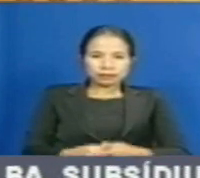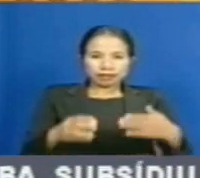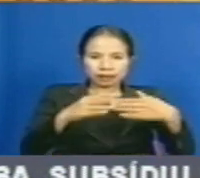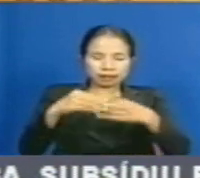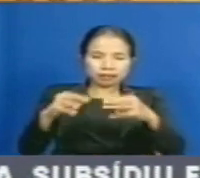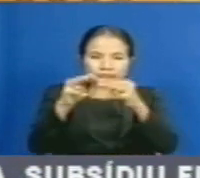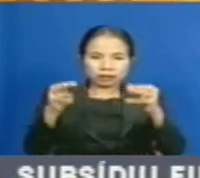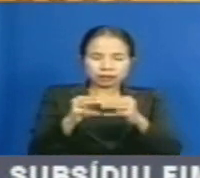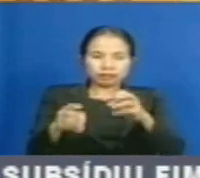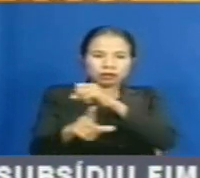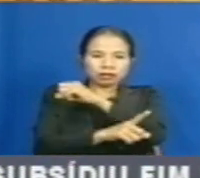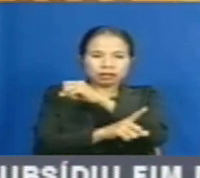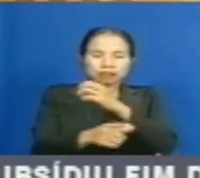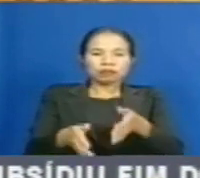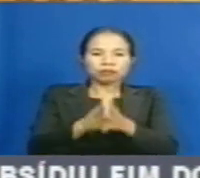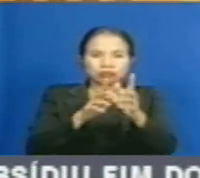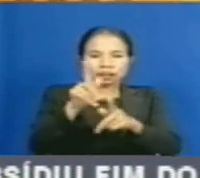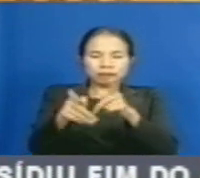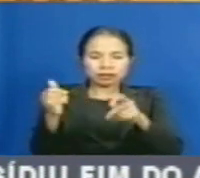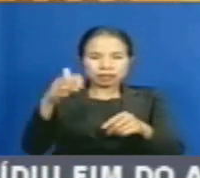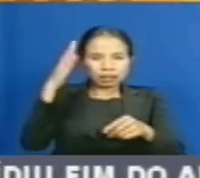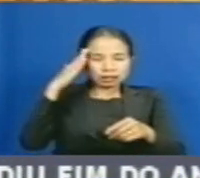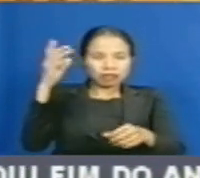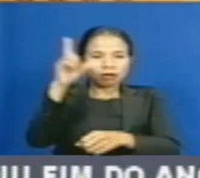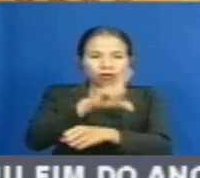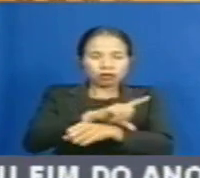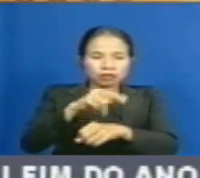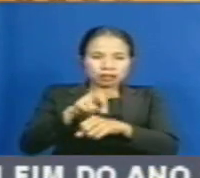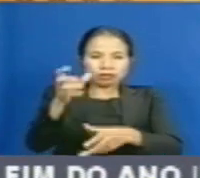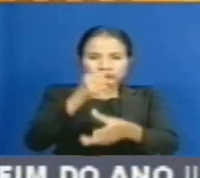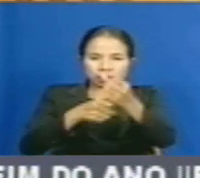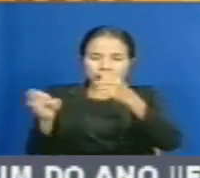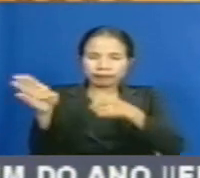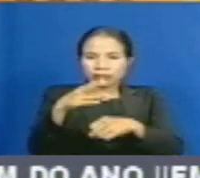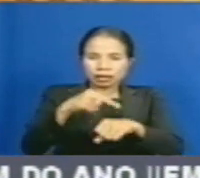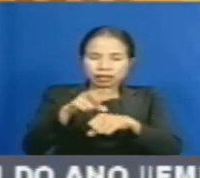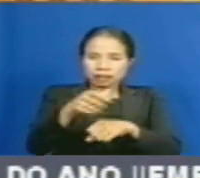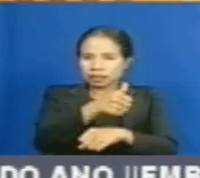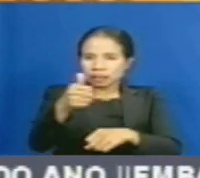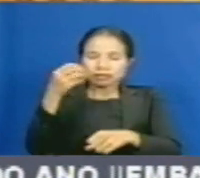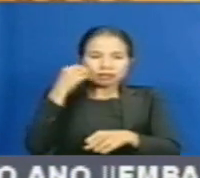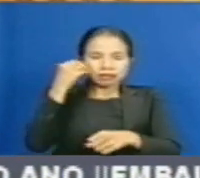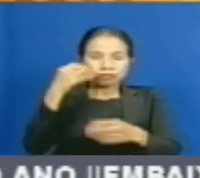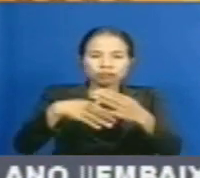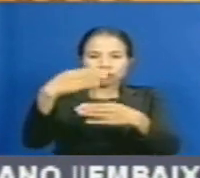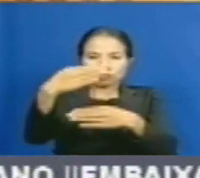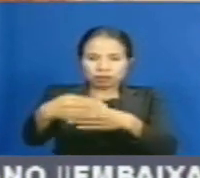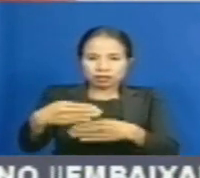Autoridade município lhe que se arroz o cidadão Sira a tu considera loro nacional hoje essa bandeira nacional e a ida que nha uma oin.